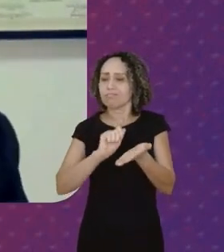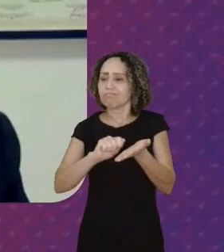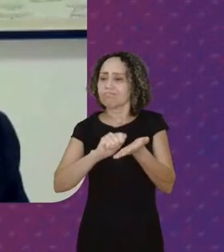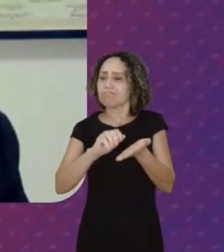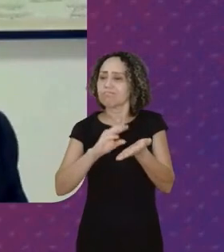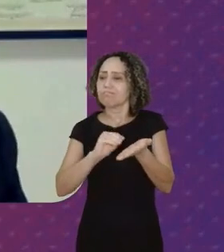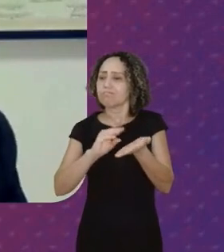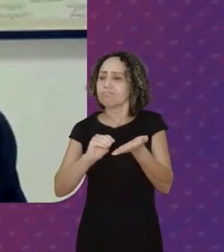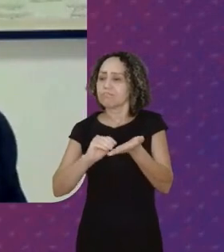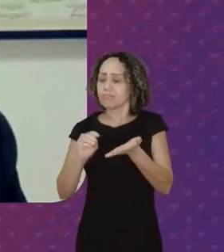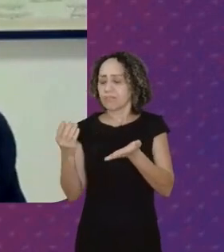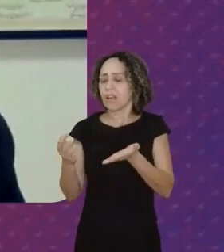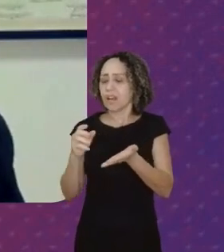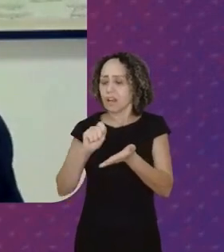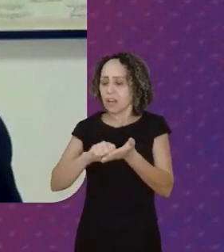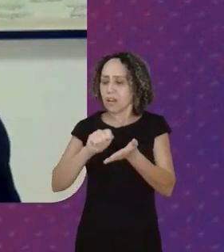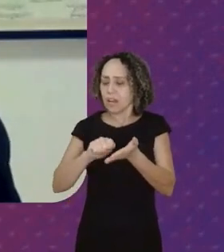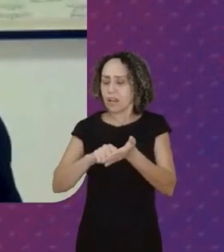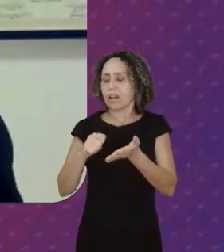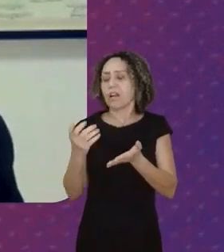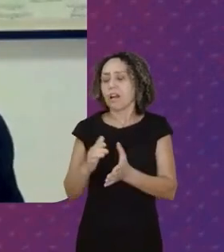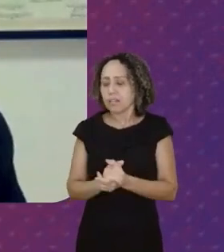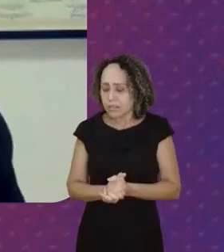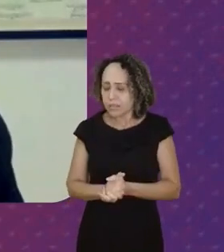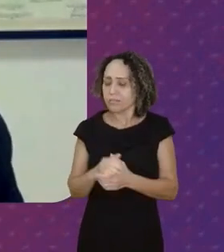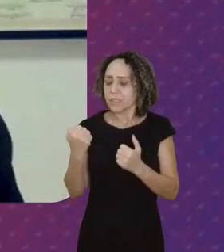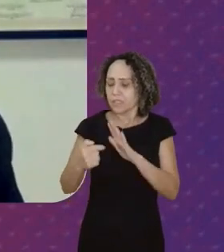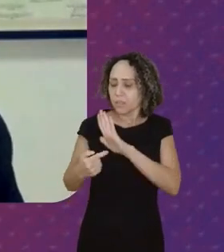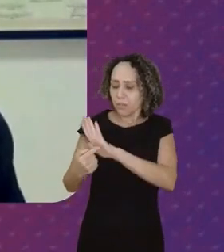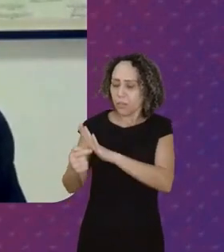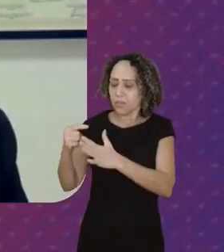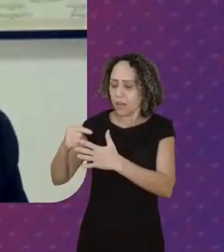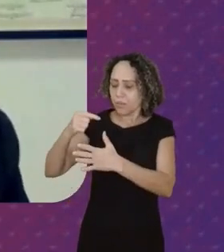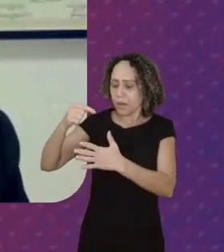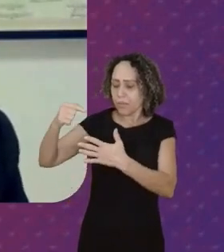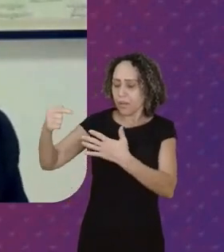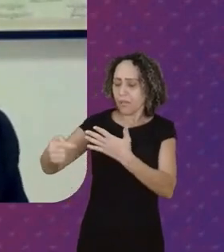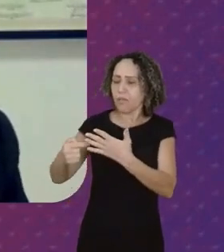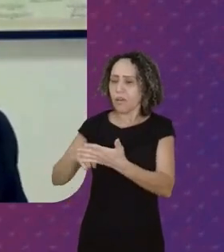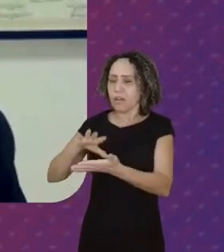várias decisões, reuniões que vão ter que ser